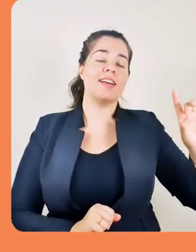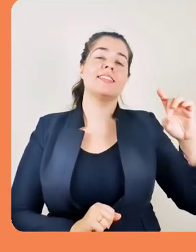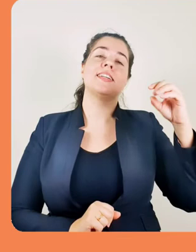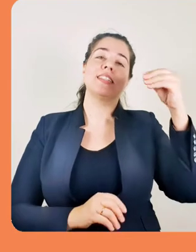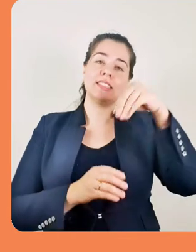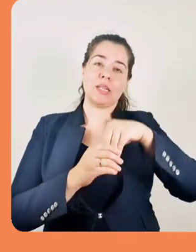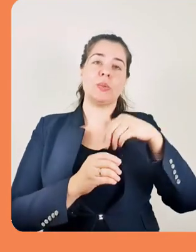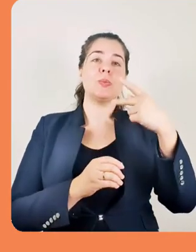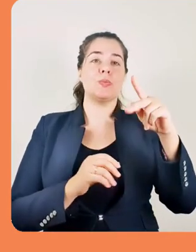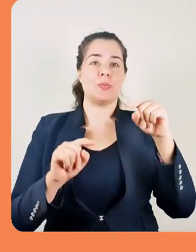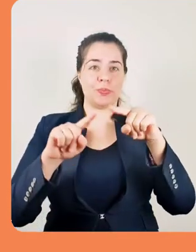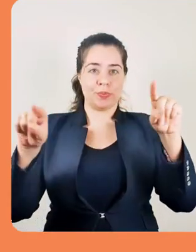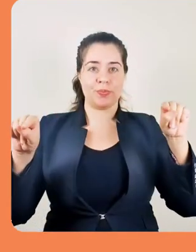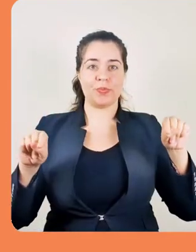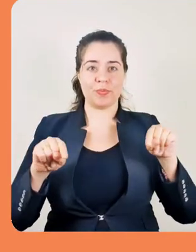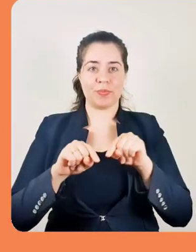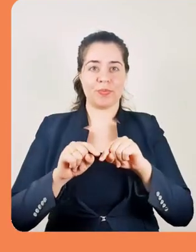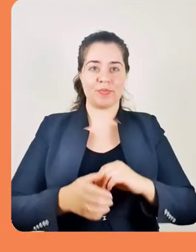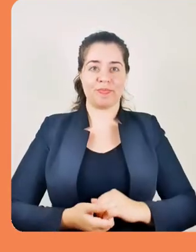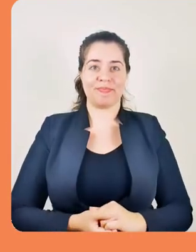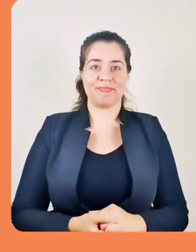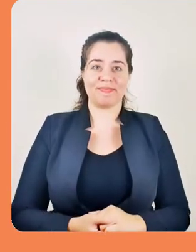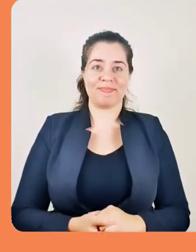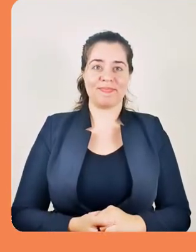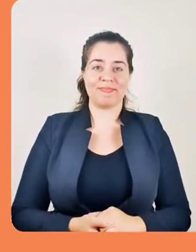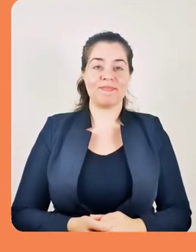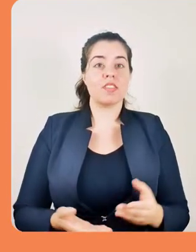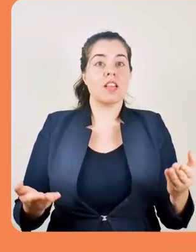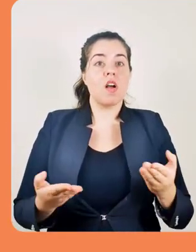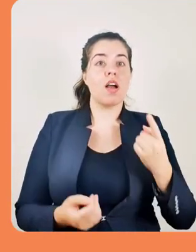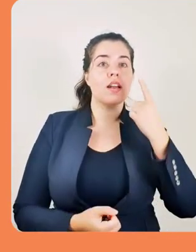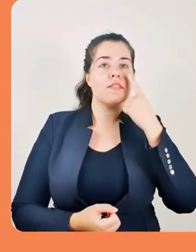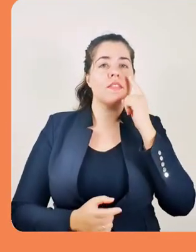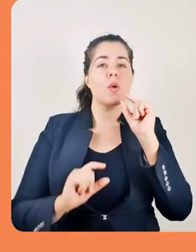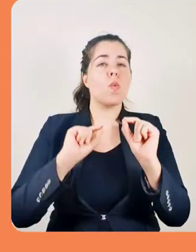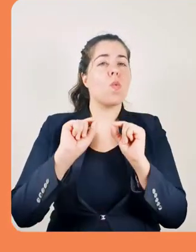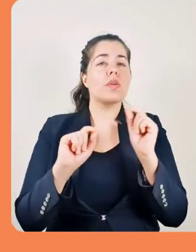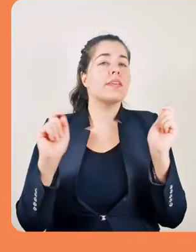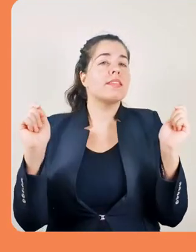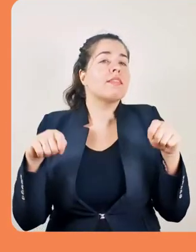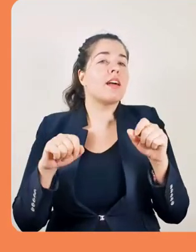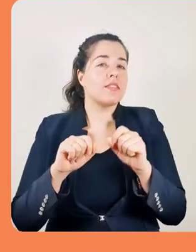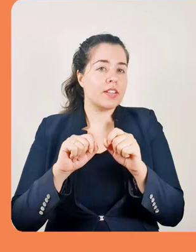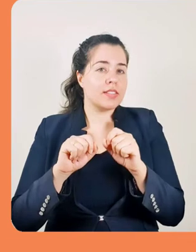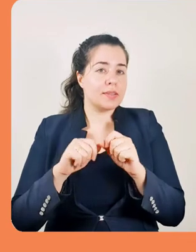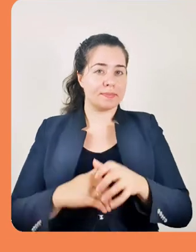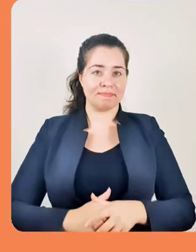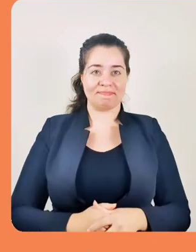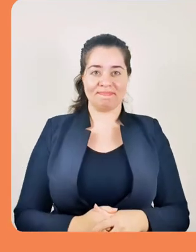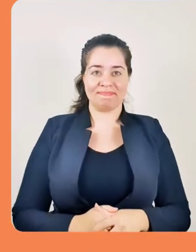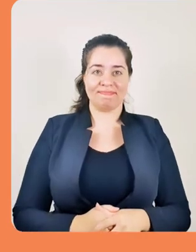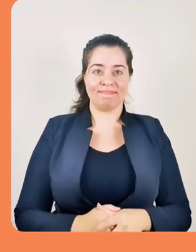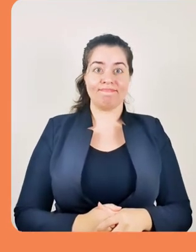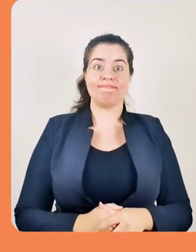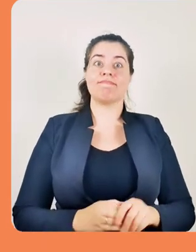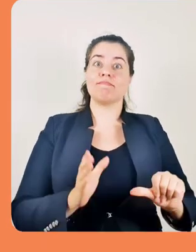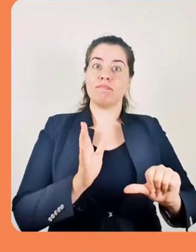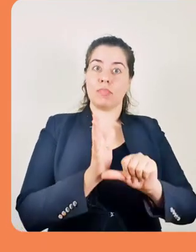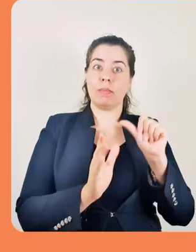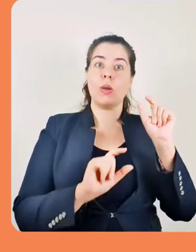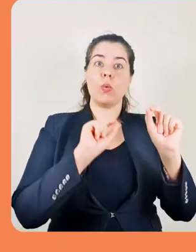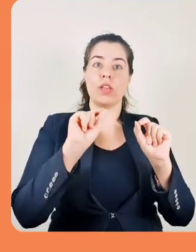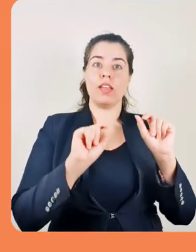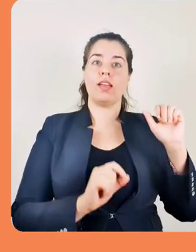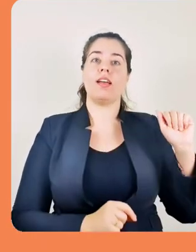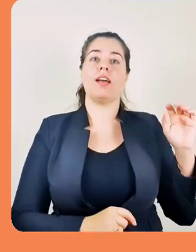com seus níveis em cada e dentro da sua sala e é bom vamos ver o que que nós